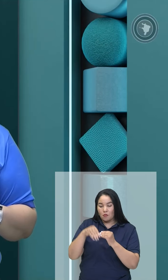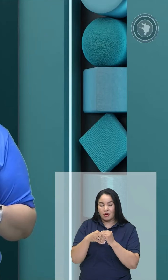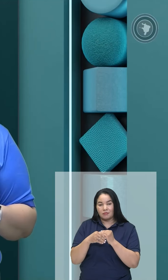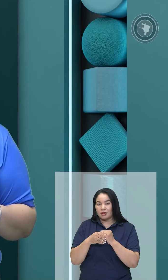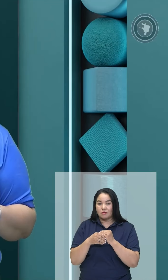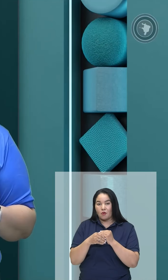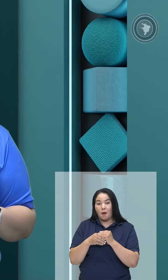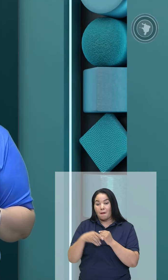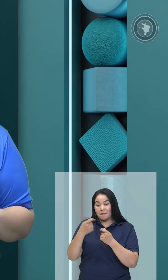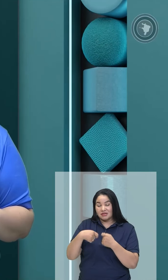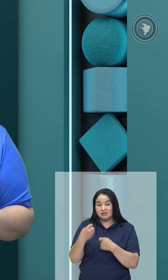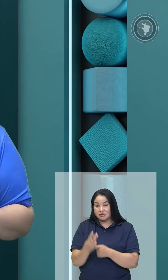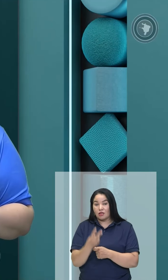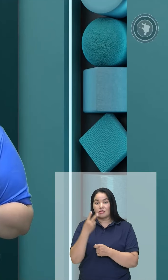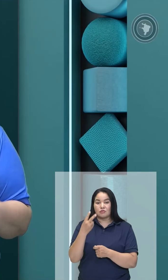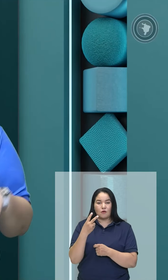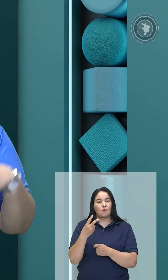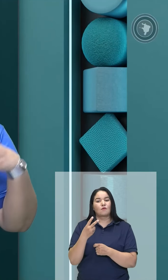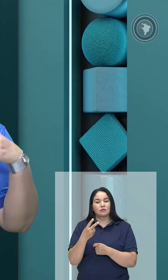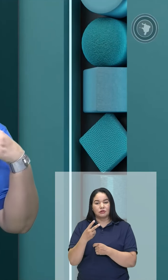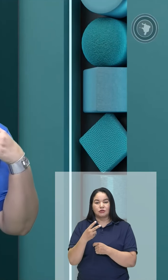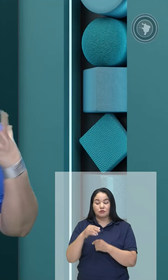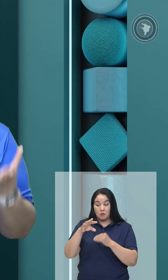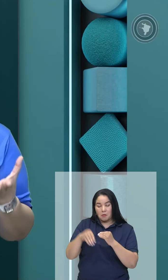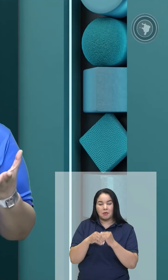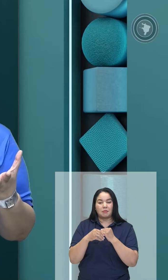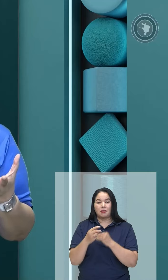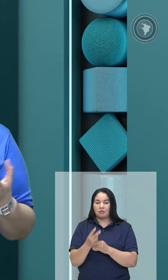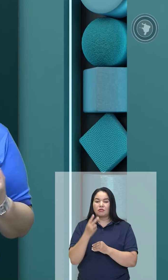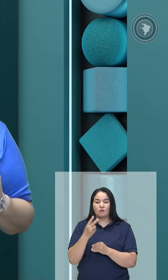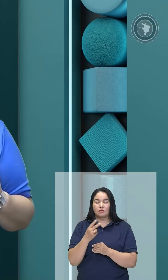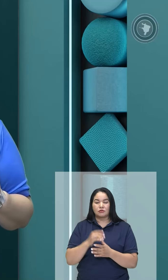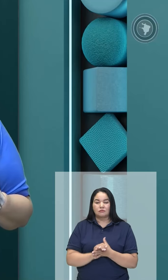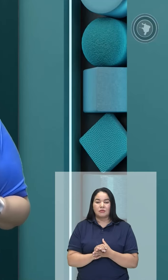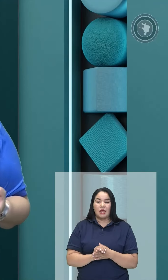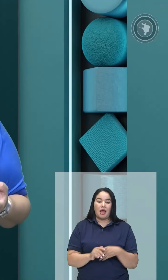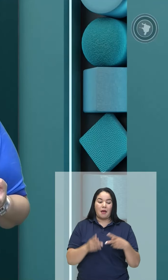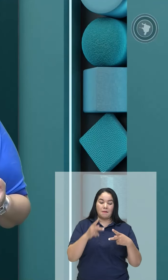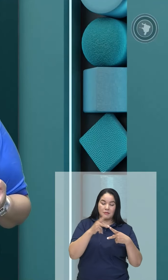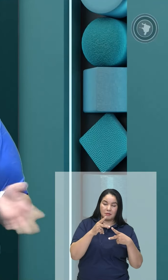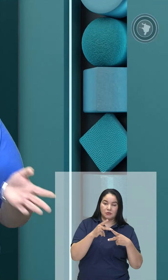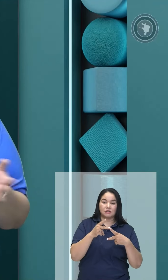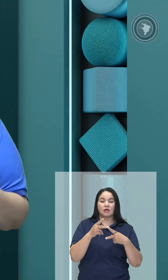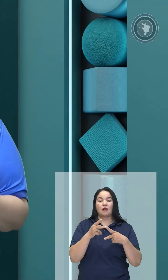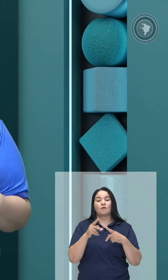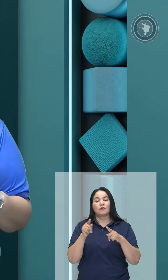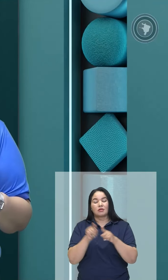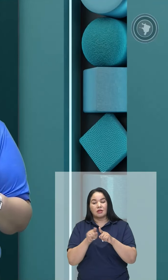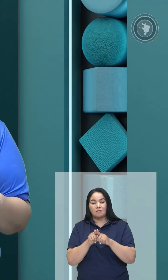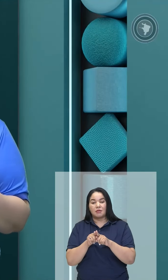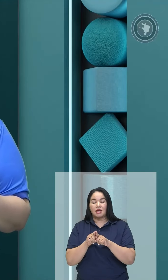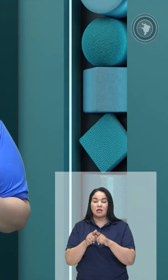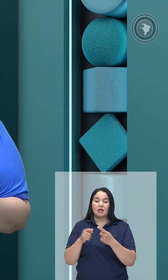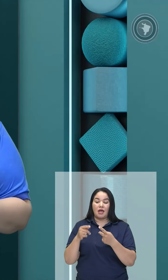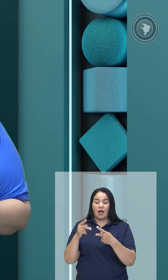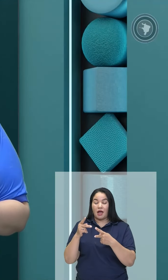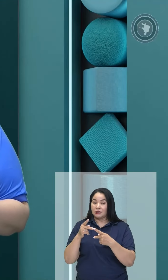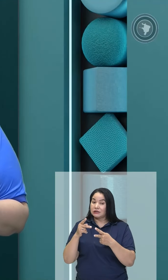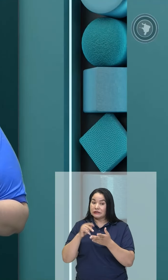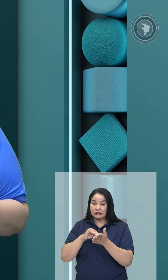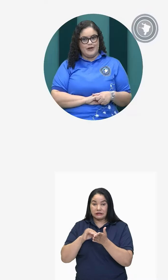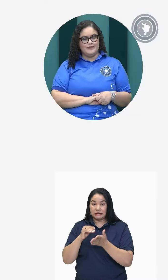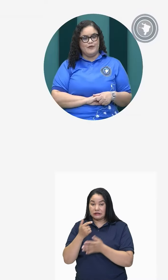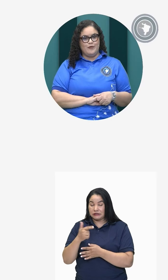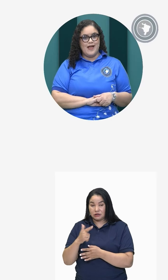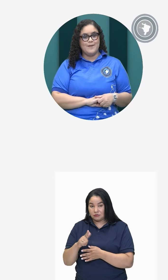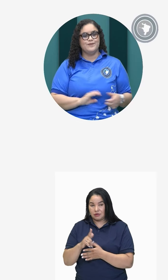dos dois, das duas formas de complementação, a com preposição e a sem preposição. É isso mesmo, e a gente vai observar um exemplo